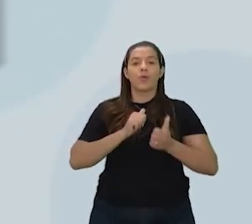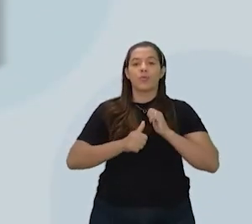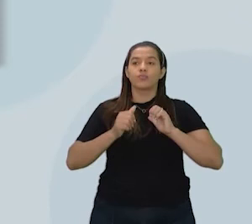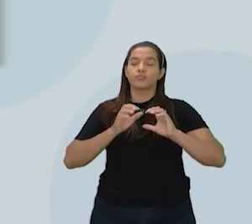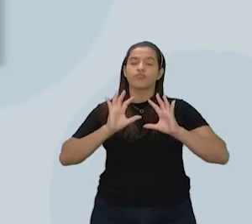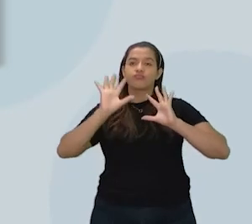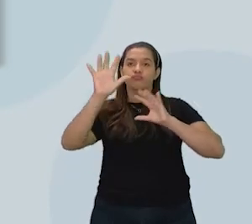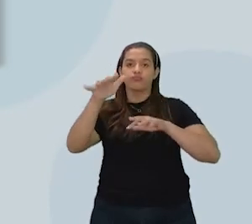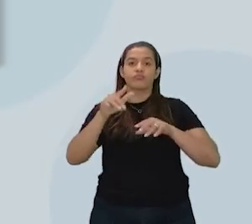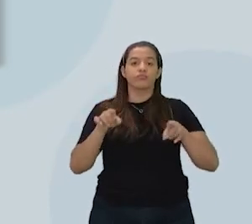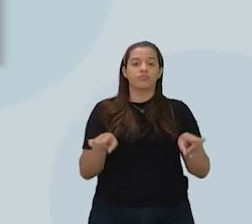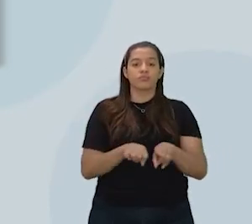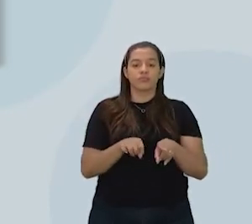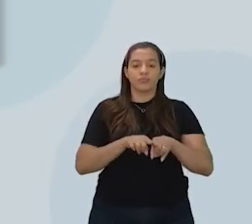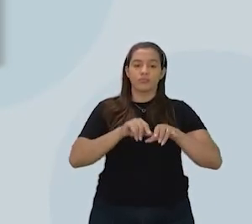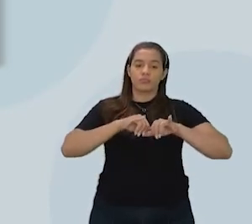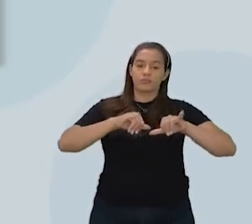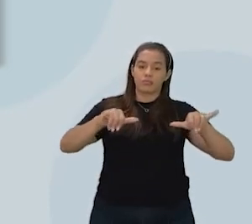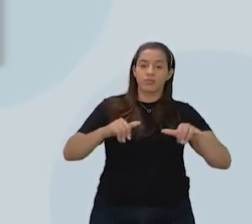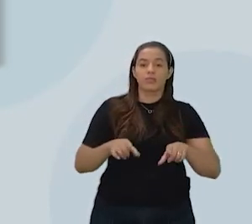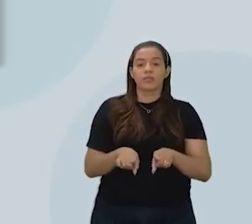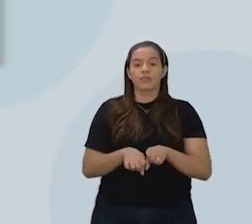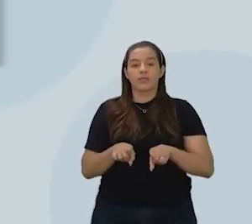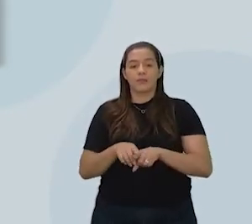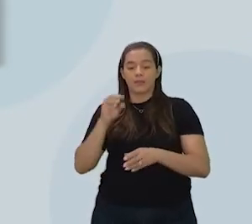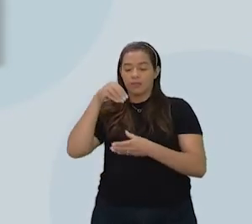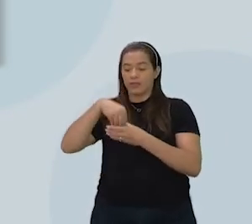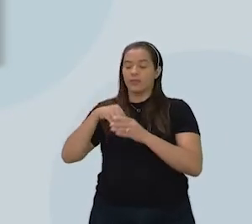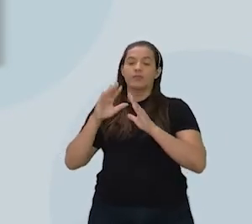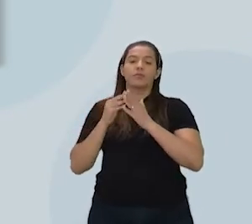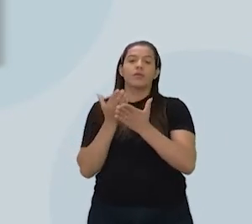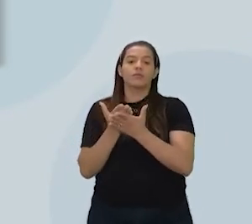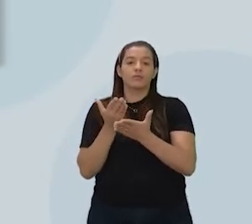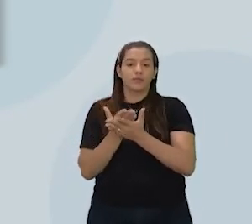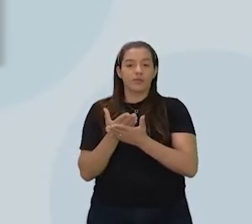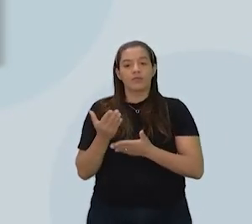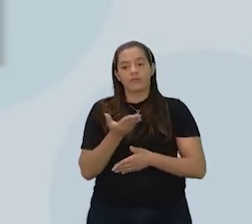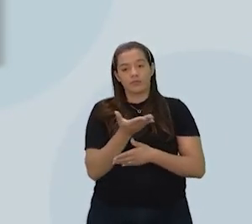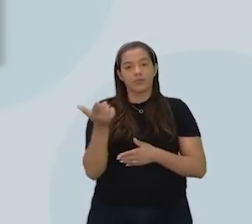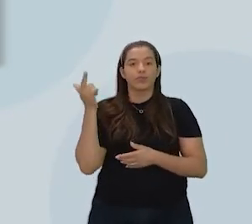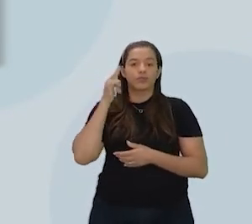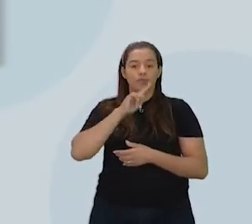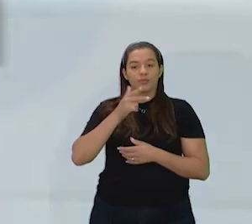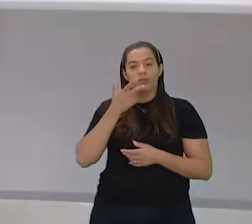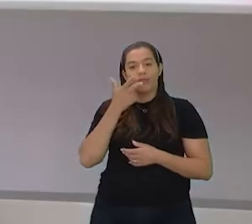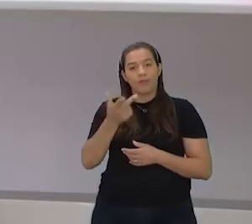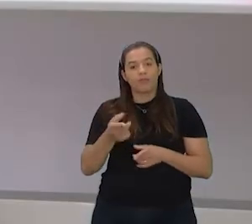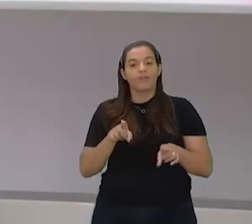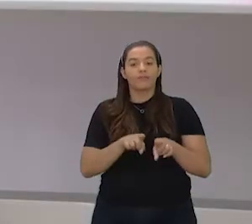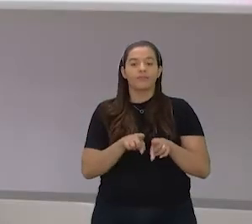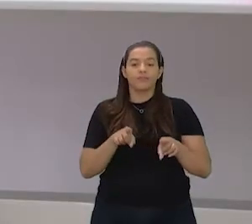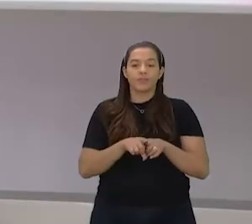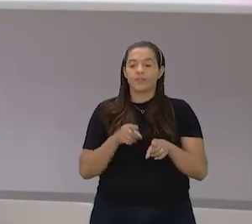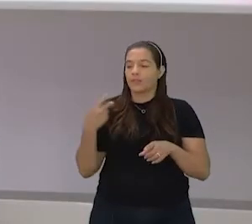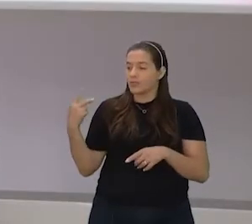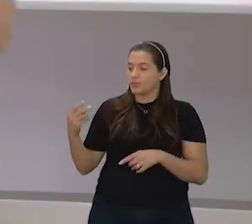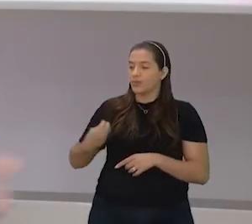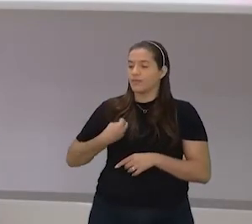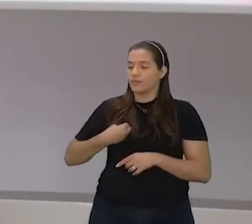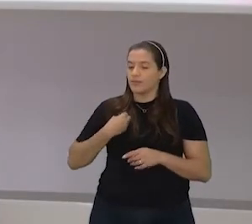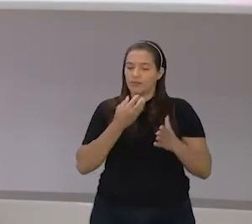mídia esportiva e também a prática do futsal na escola, onde você conseguiu falar pra gente um pouquinho da sua trajetória